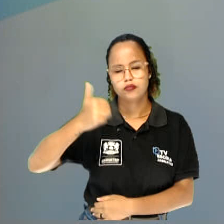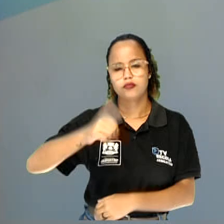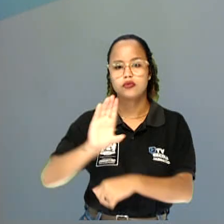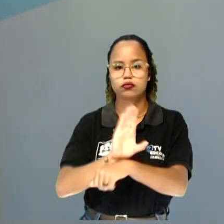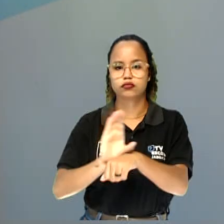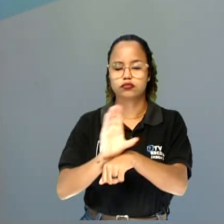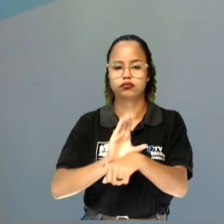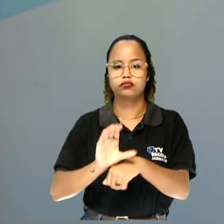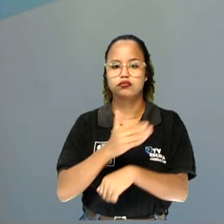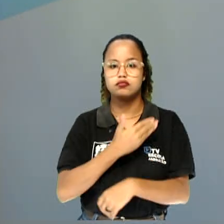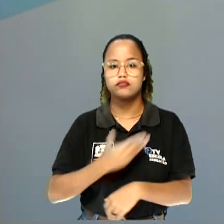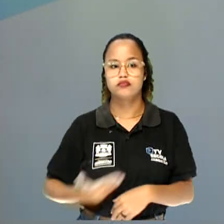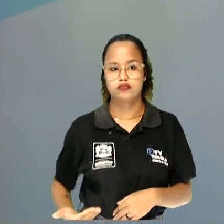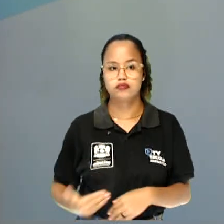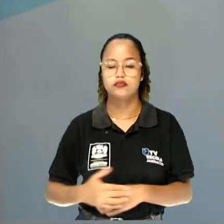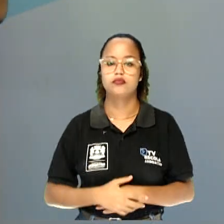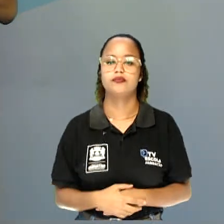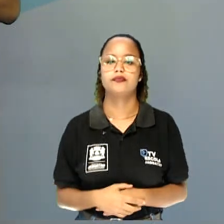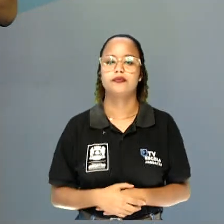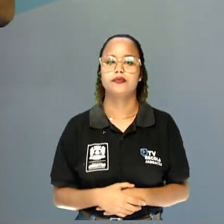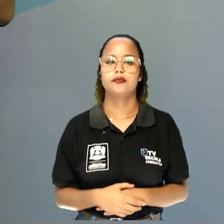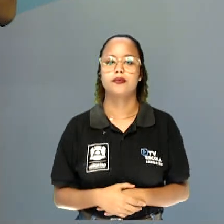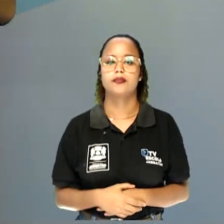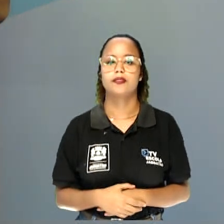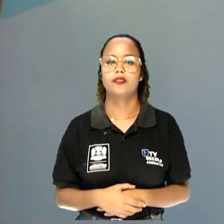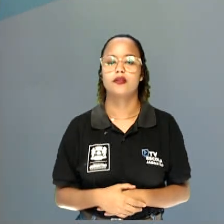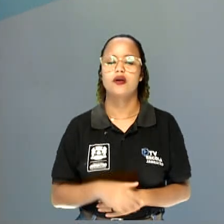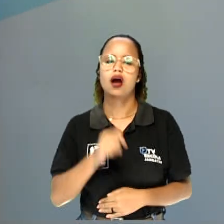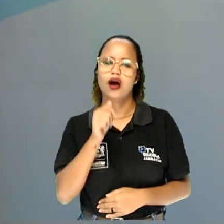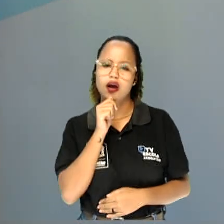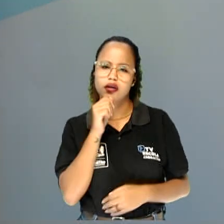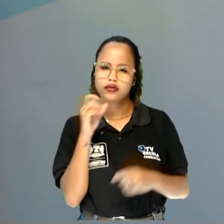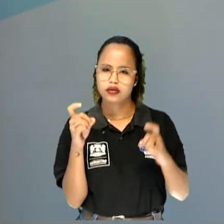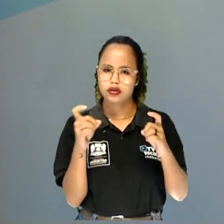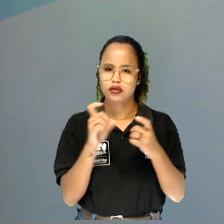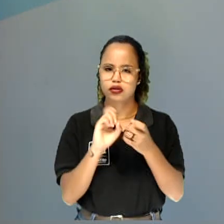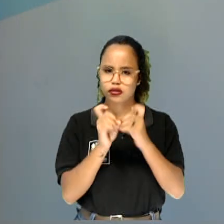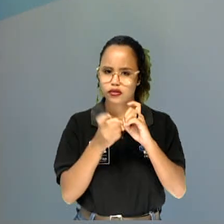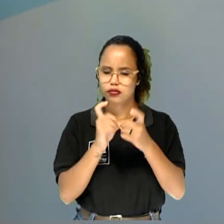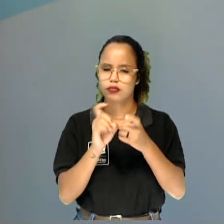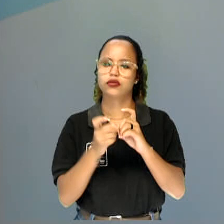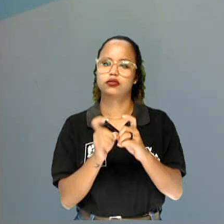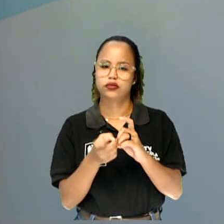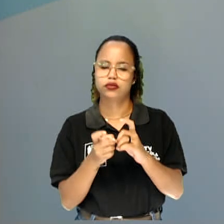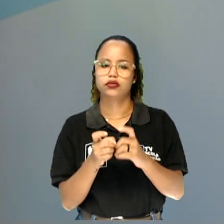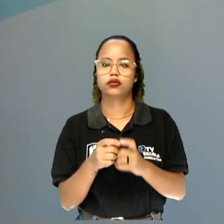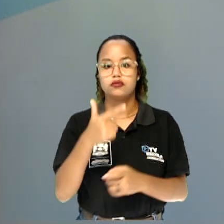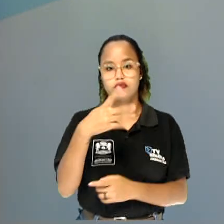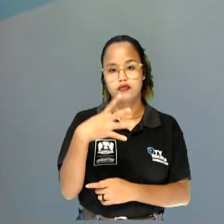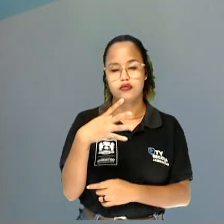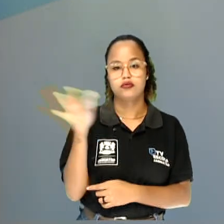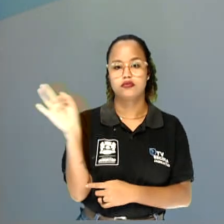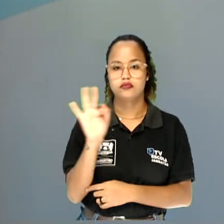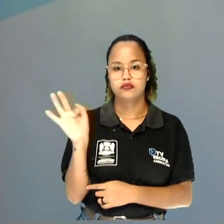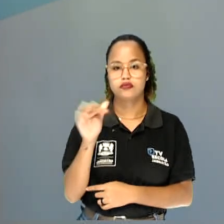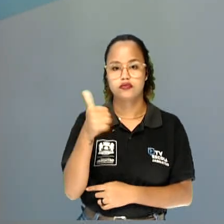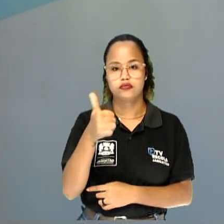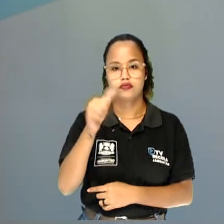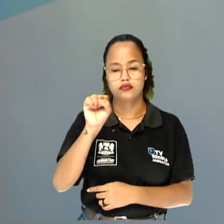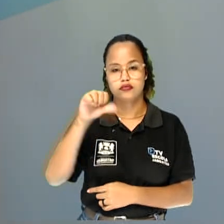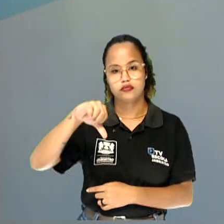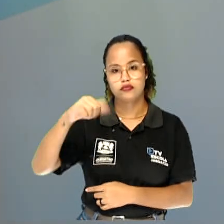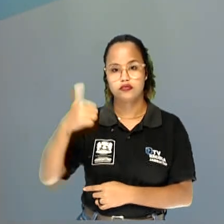República, promulgada, ou seja, quer dizer que ela foi debatida e aprovada em 24 de fevereiro de